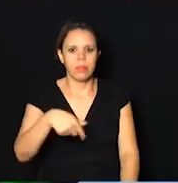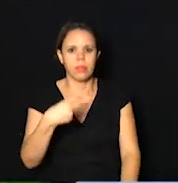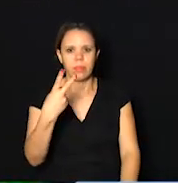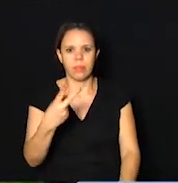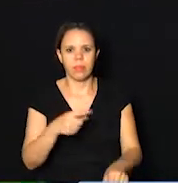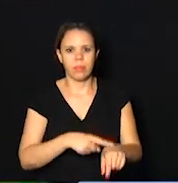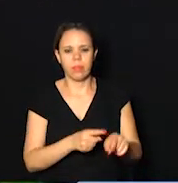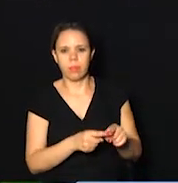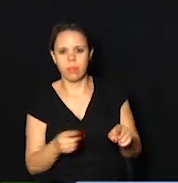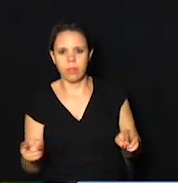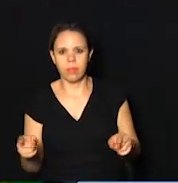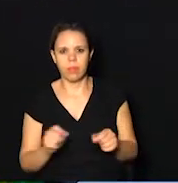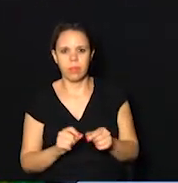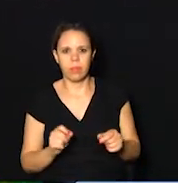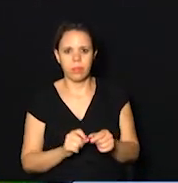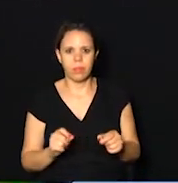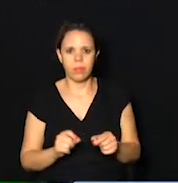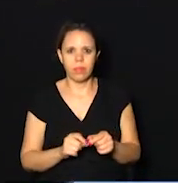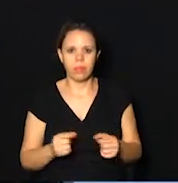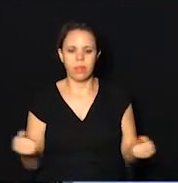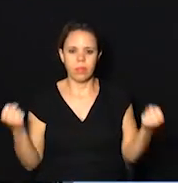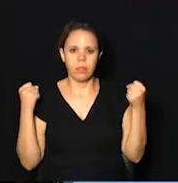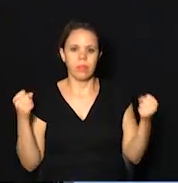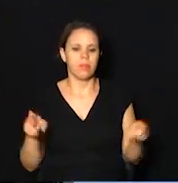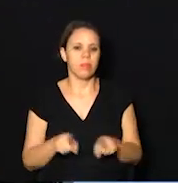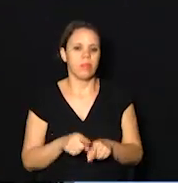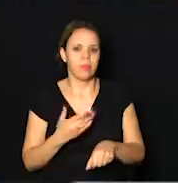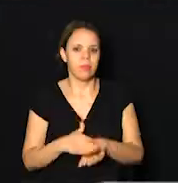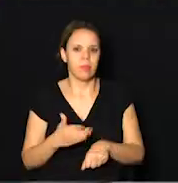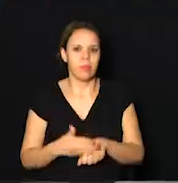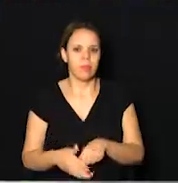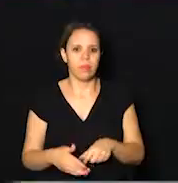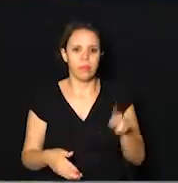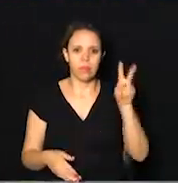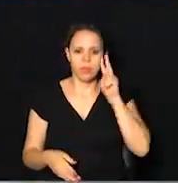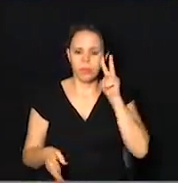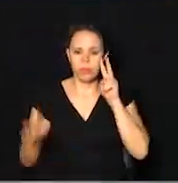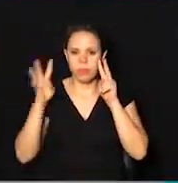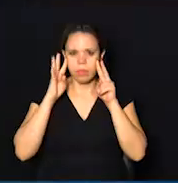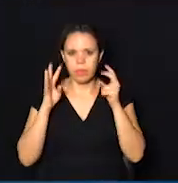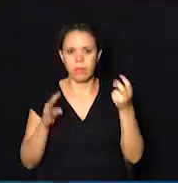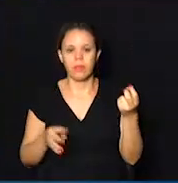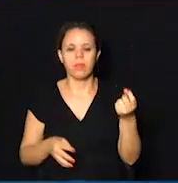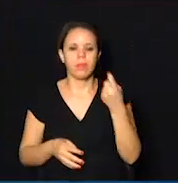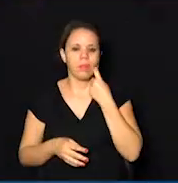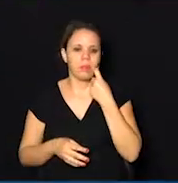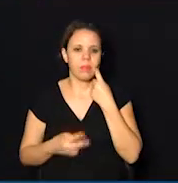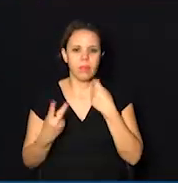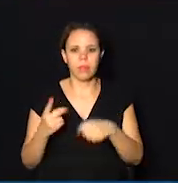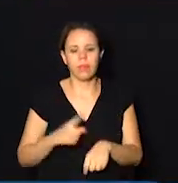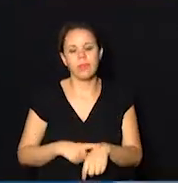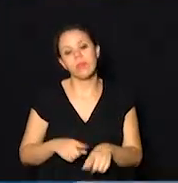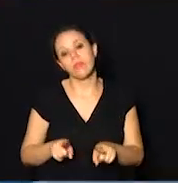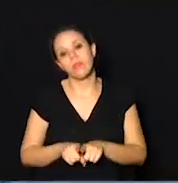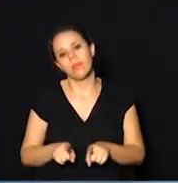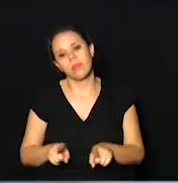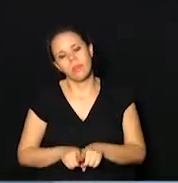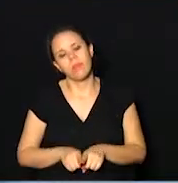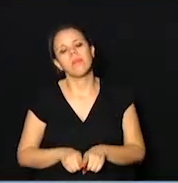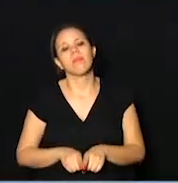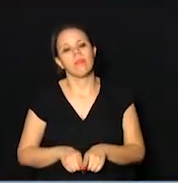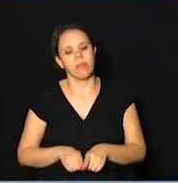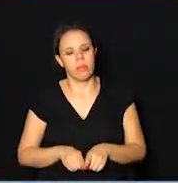ele faz mais dois períodos de academia só que ele treinar com a gente aqui segunda quarta e sexta dois períodos vamos colocar assim a situação